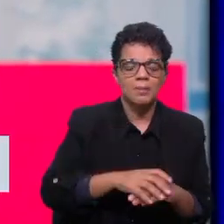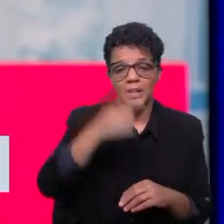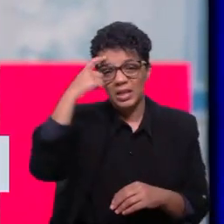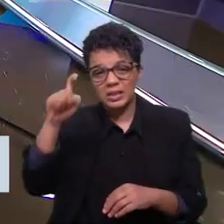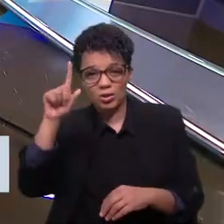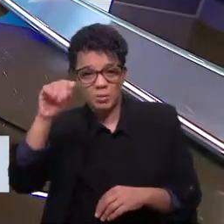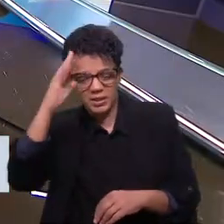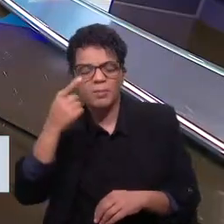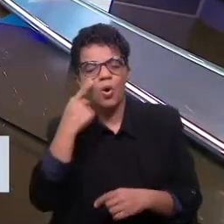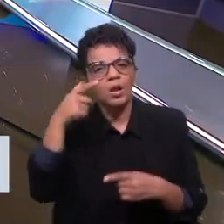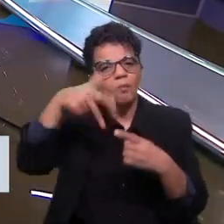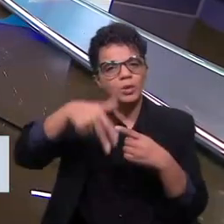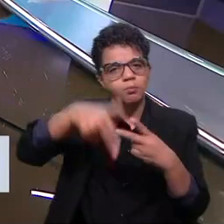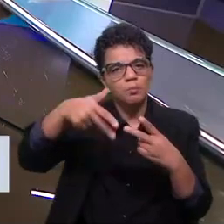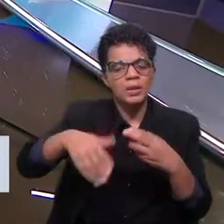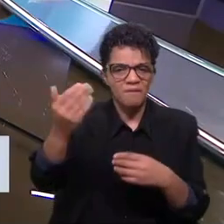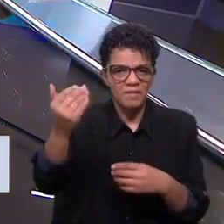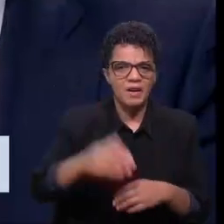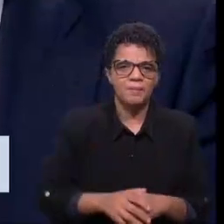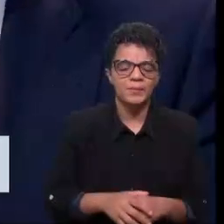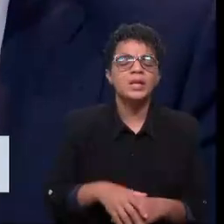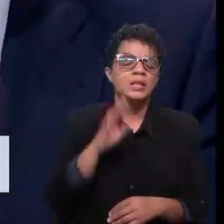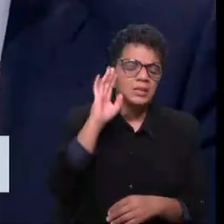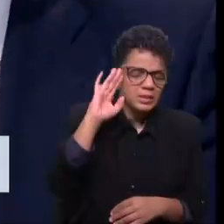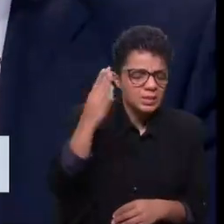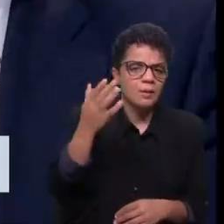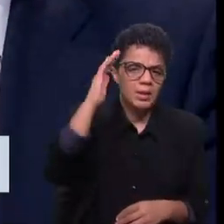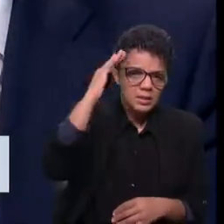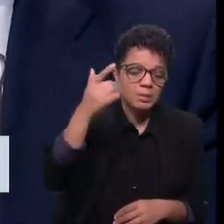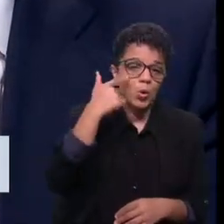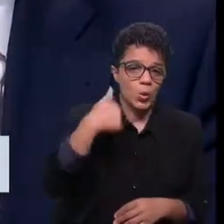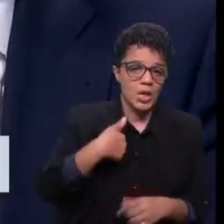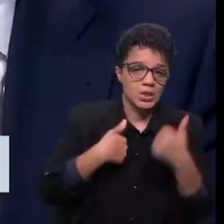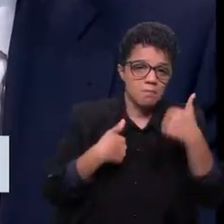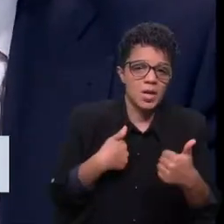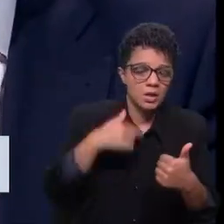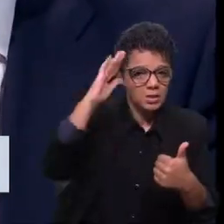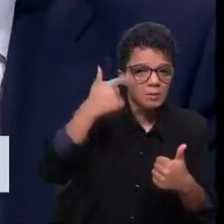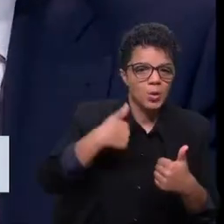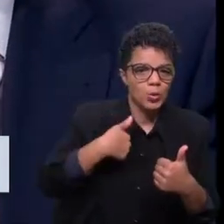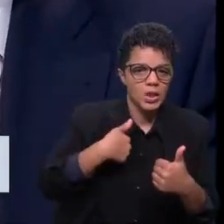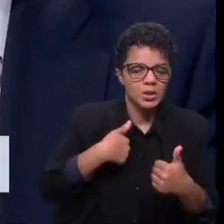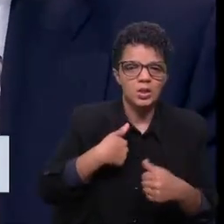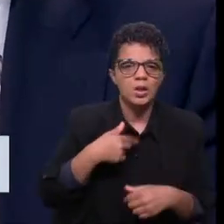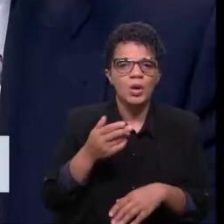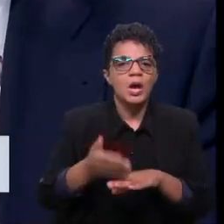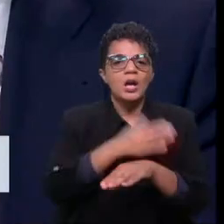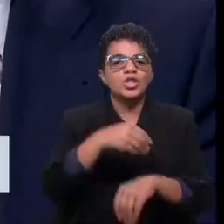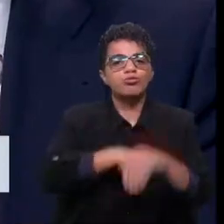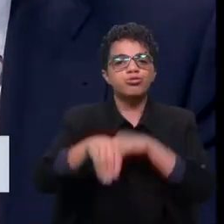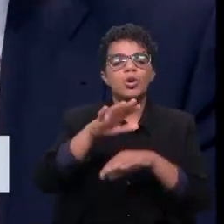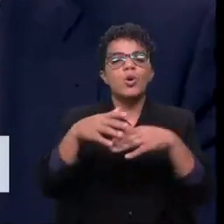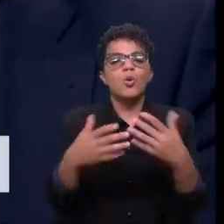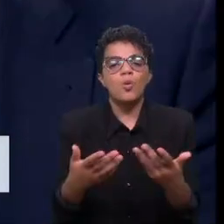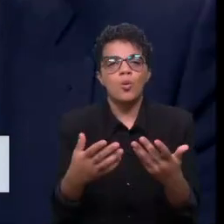fala mais interrupções sabem eles sabem e conhecem bem e não me conhecem das vésperas das eleições nem dos